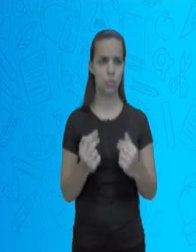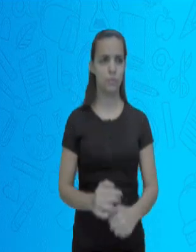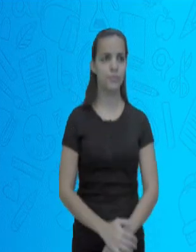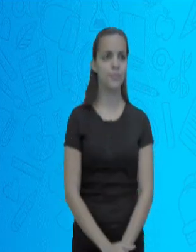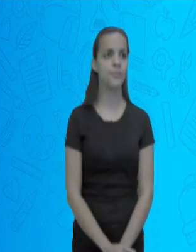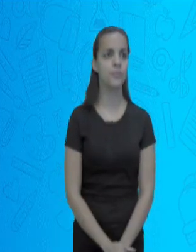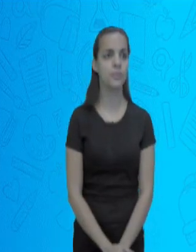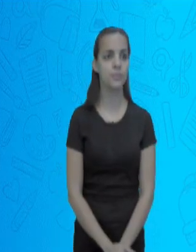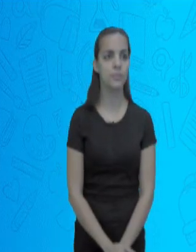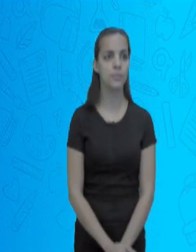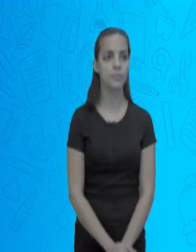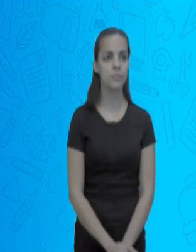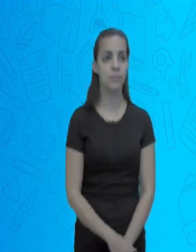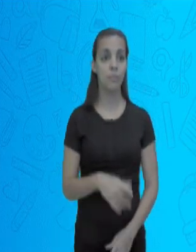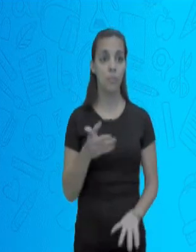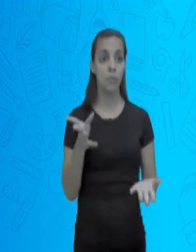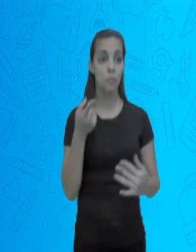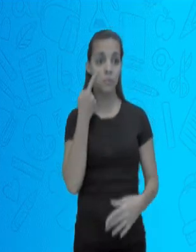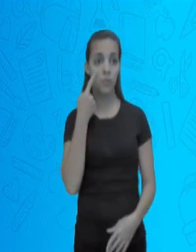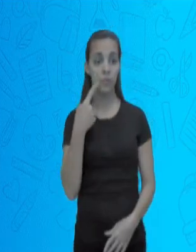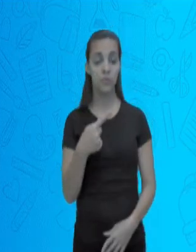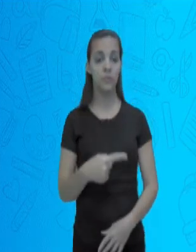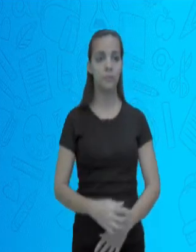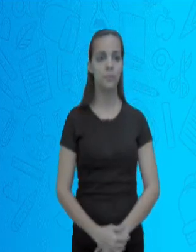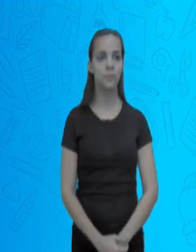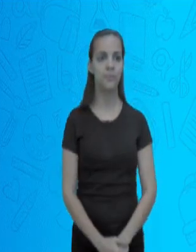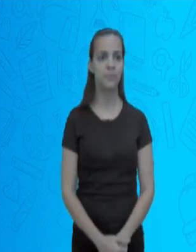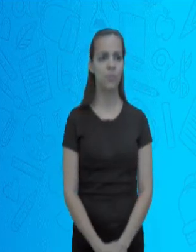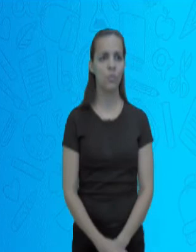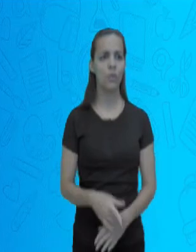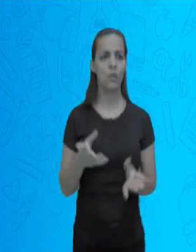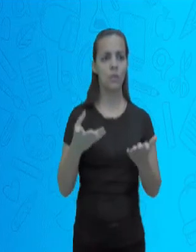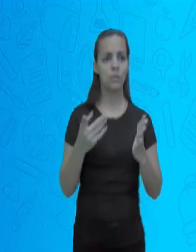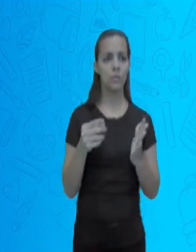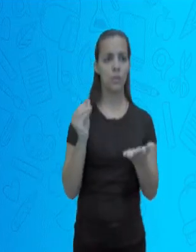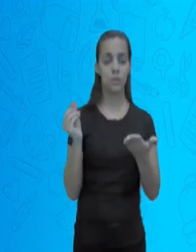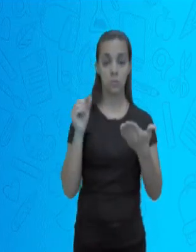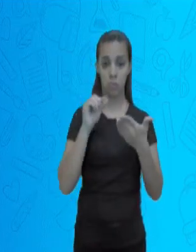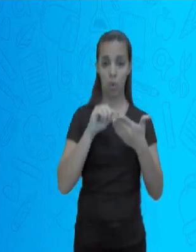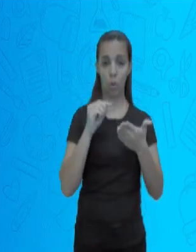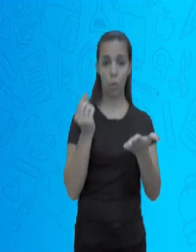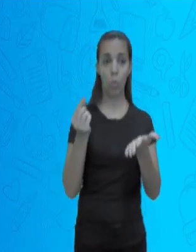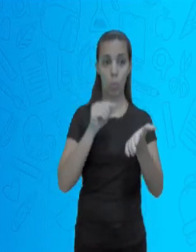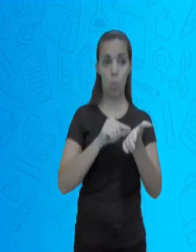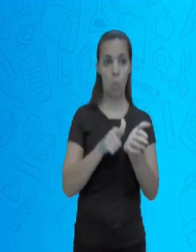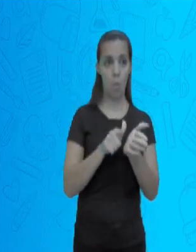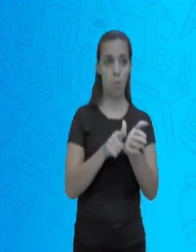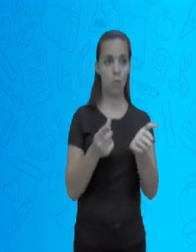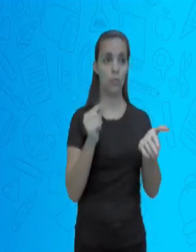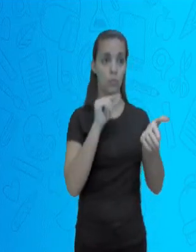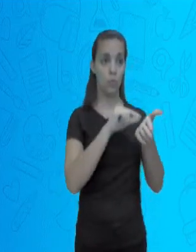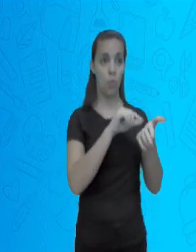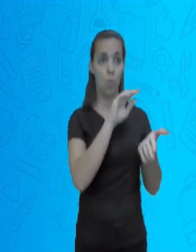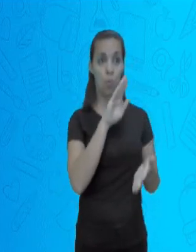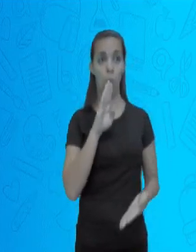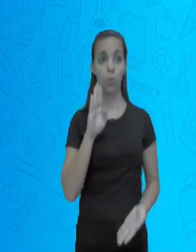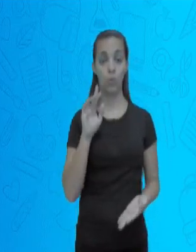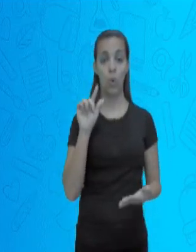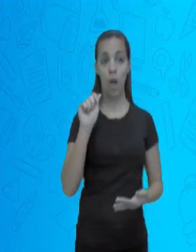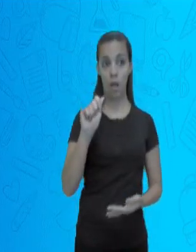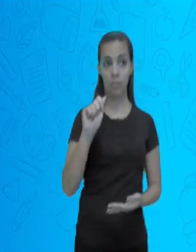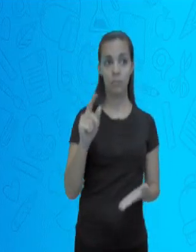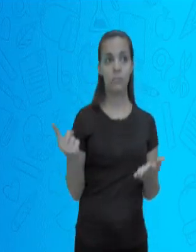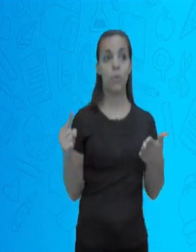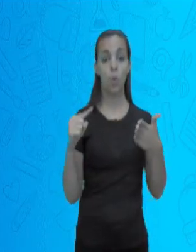ver? Então, eu vou determinar aqui dois pontos. Eu tenho aqui o